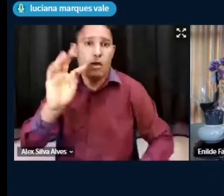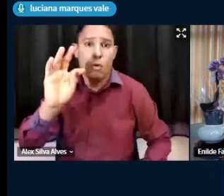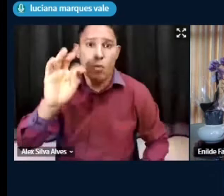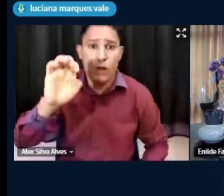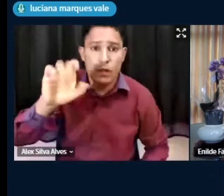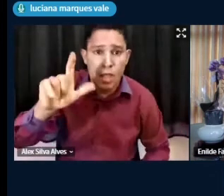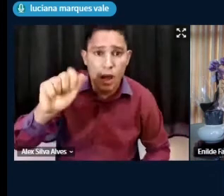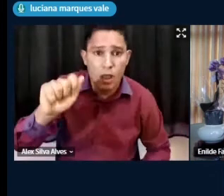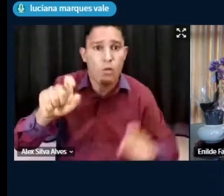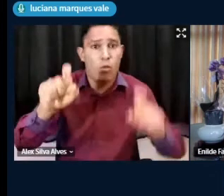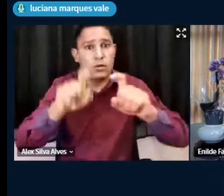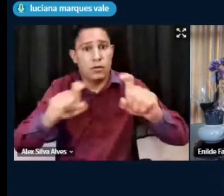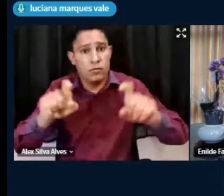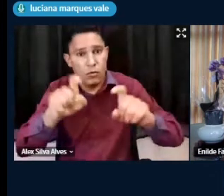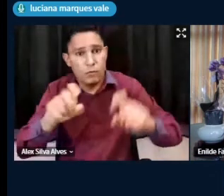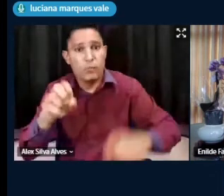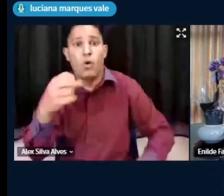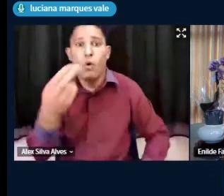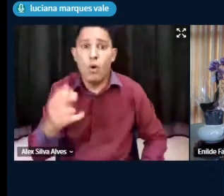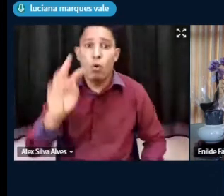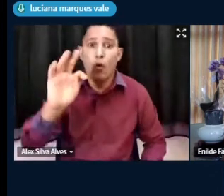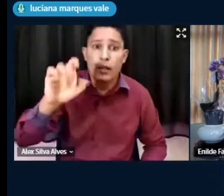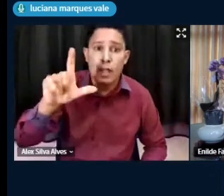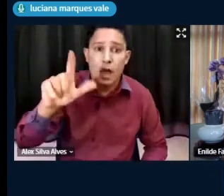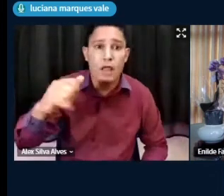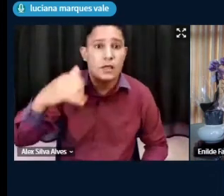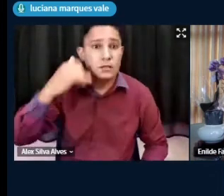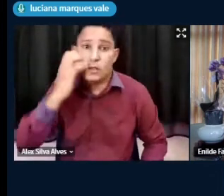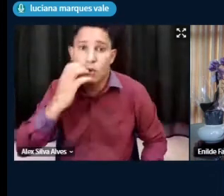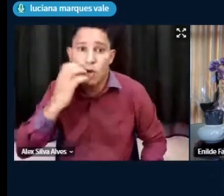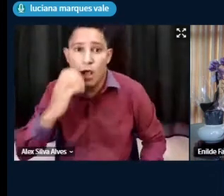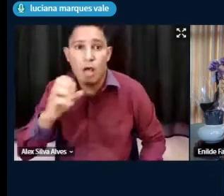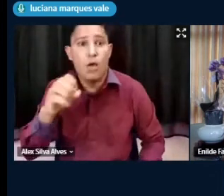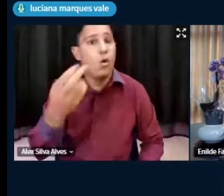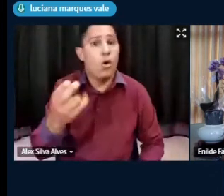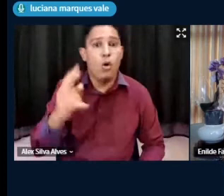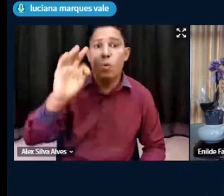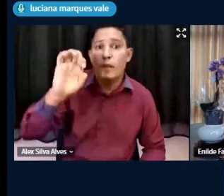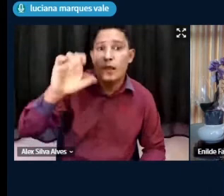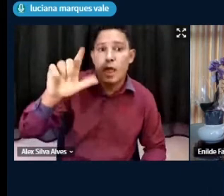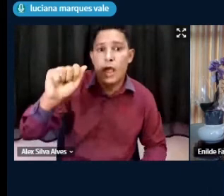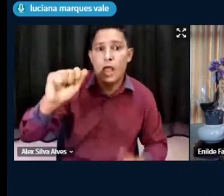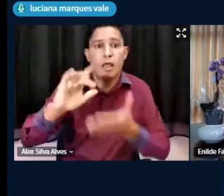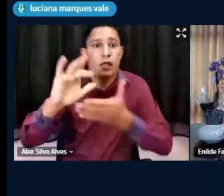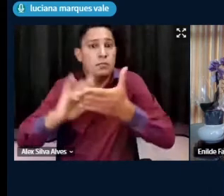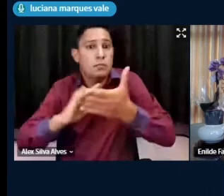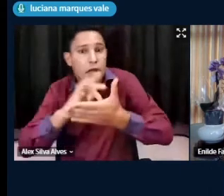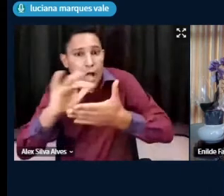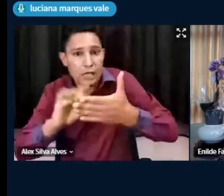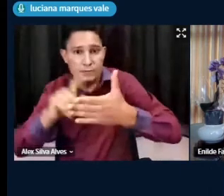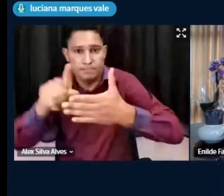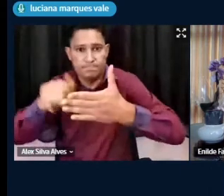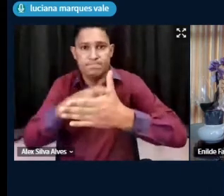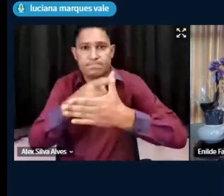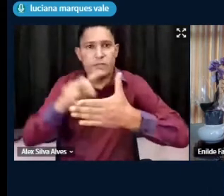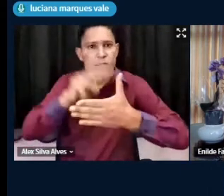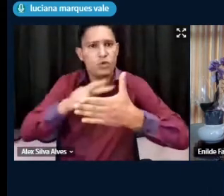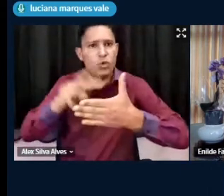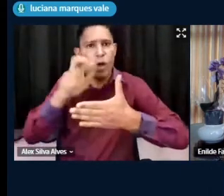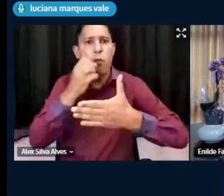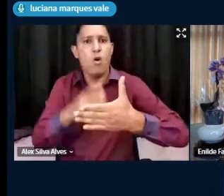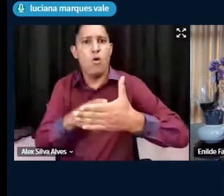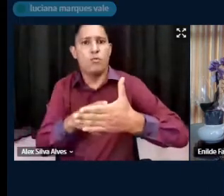aqui na representação da tela do computador, ou a tela de um celular, ou a tela de um